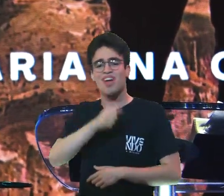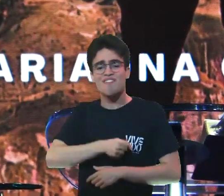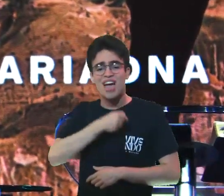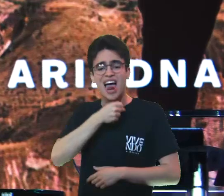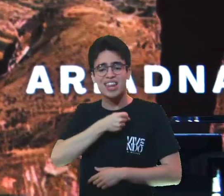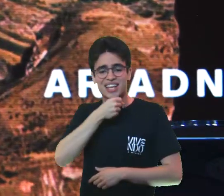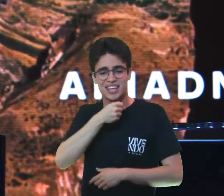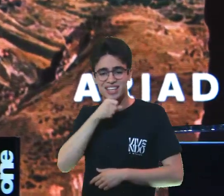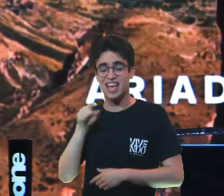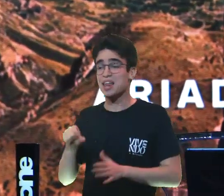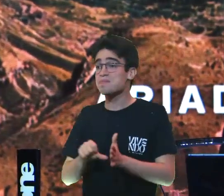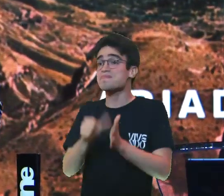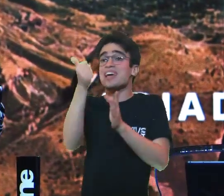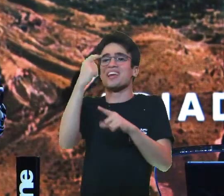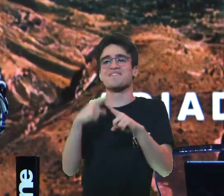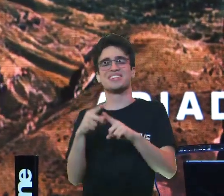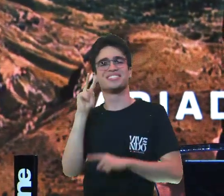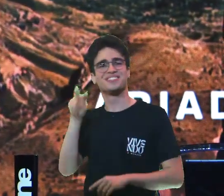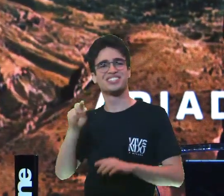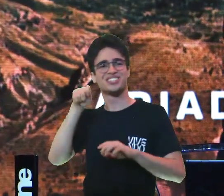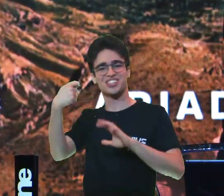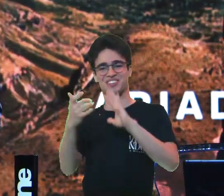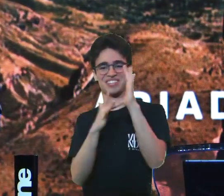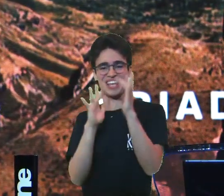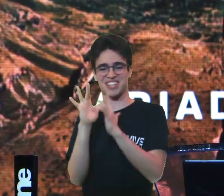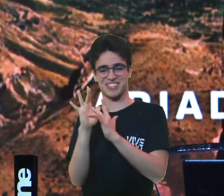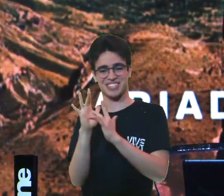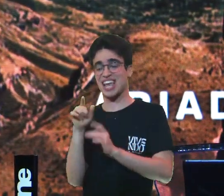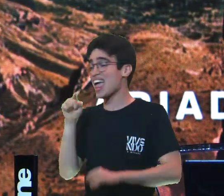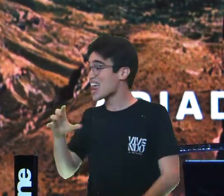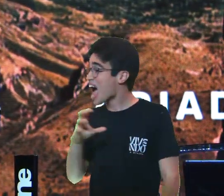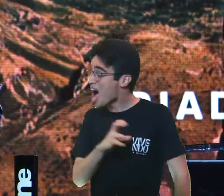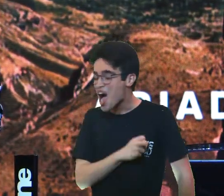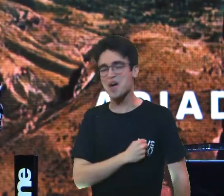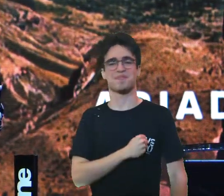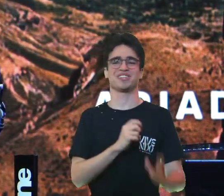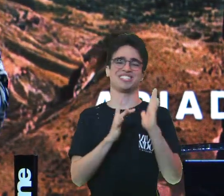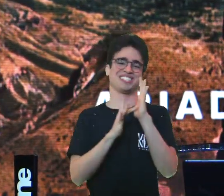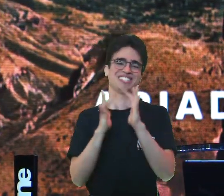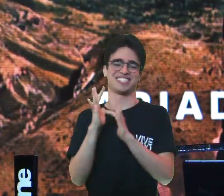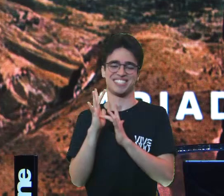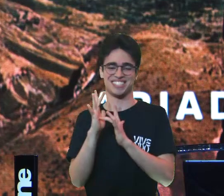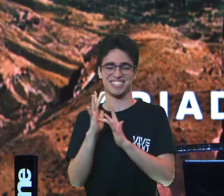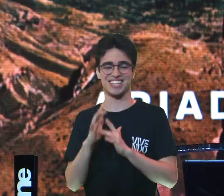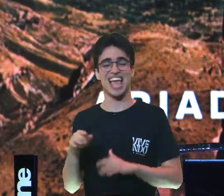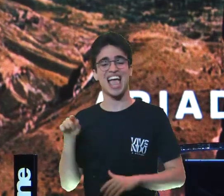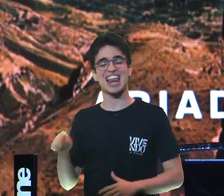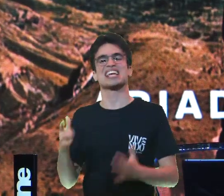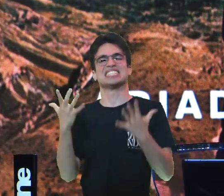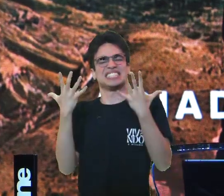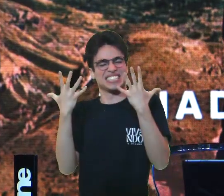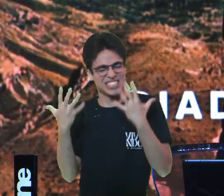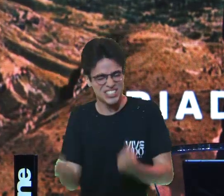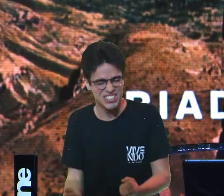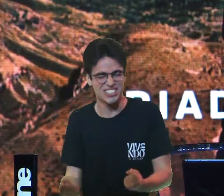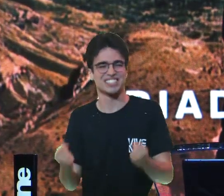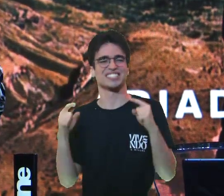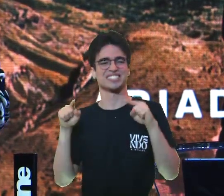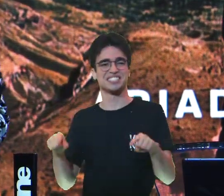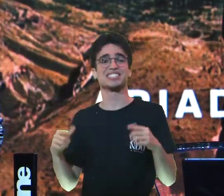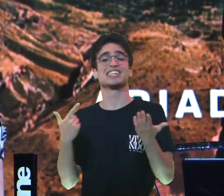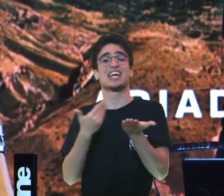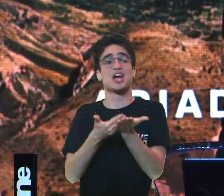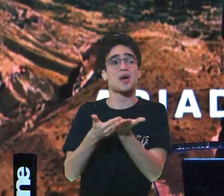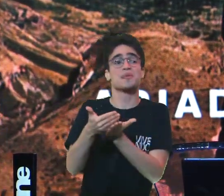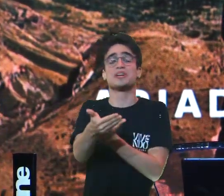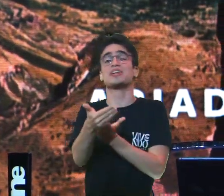que ela ouviu falar de Jesus, o evangelho foi pregado, ela se apaixonou pelo Cristo. Entregou-se a Ele e